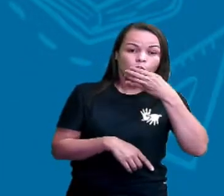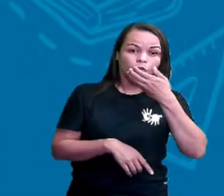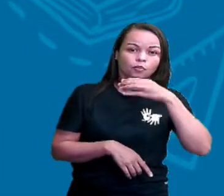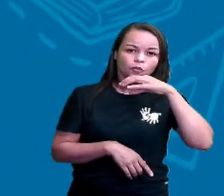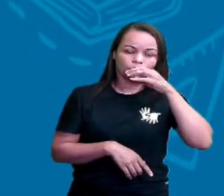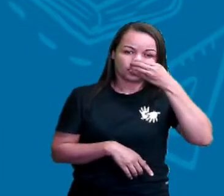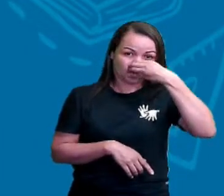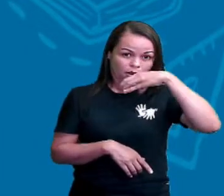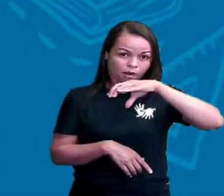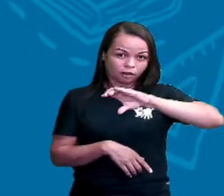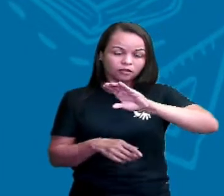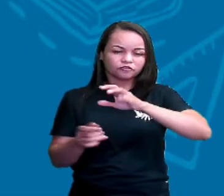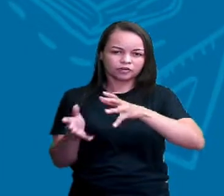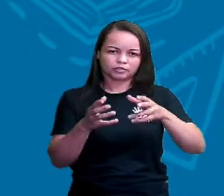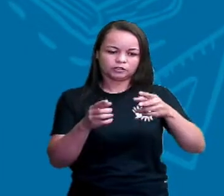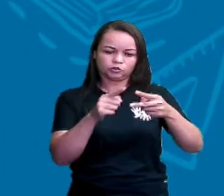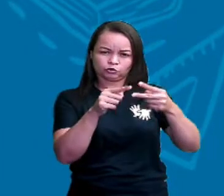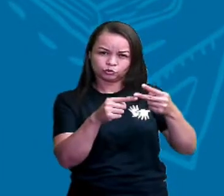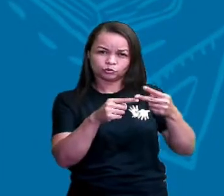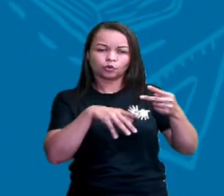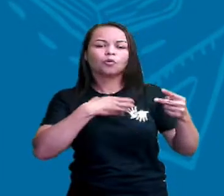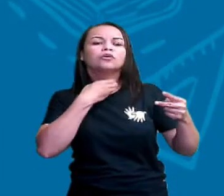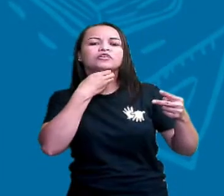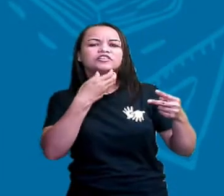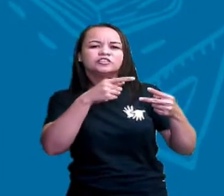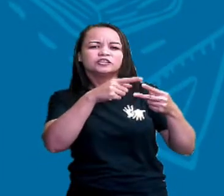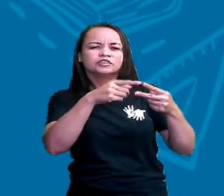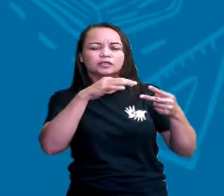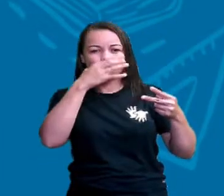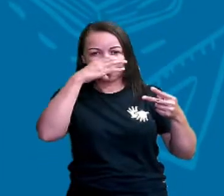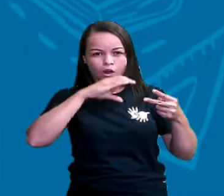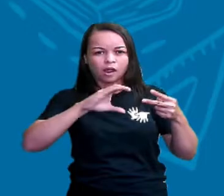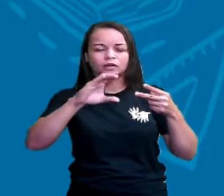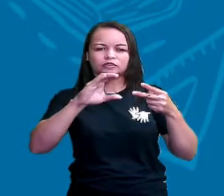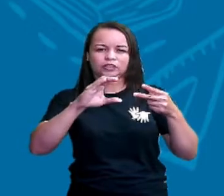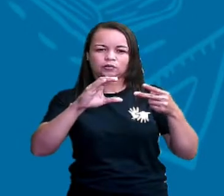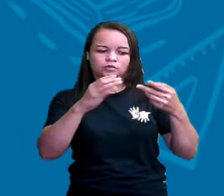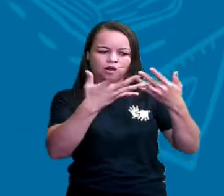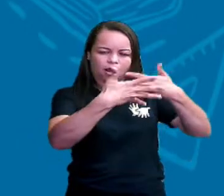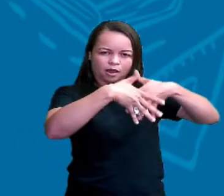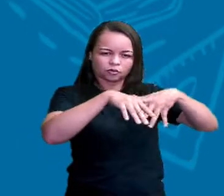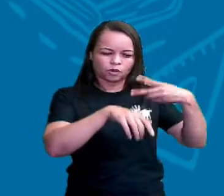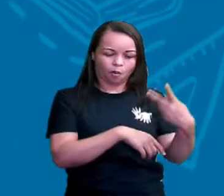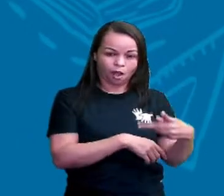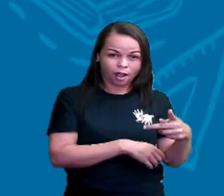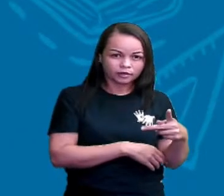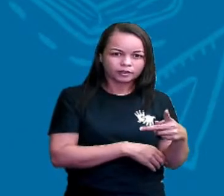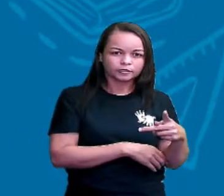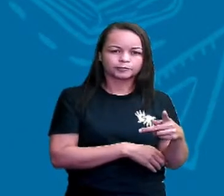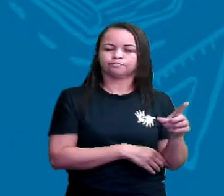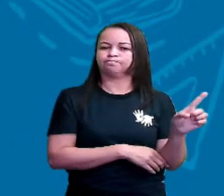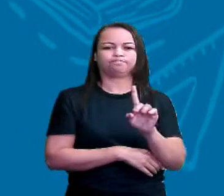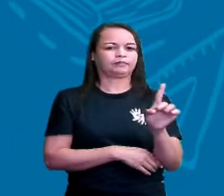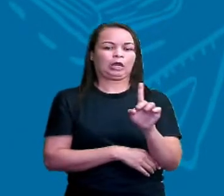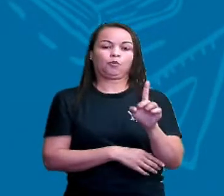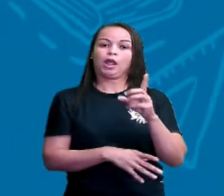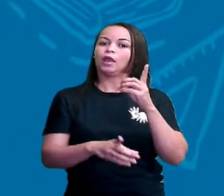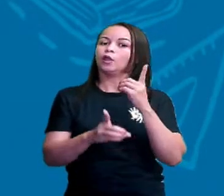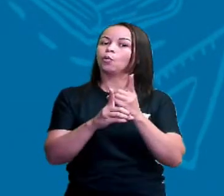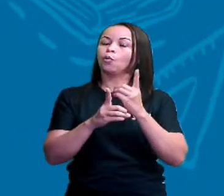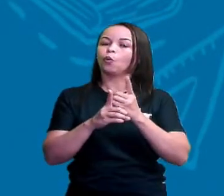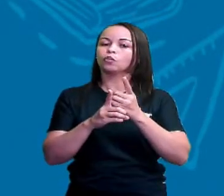encontrar girafas nem elefantes aqui no ambiente natural. A gente pode até encontrar no zoológico, tá